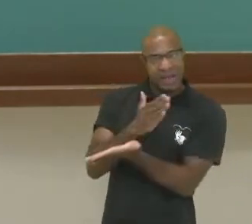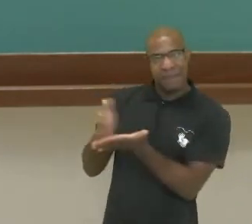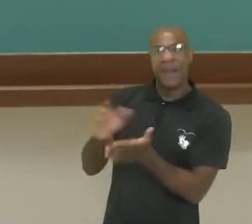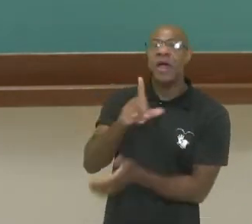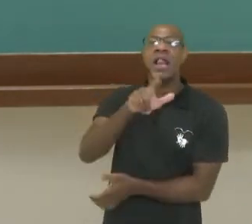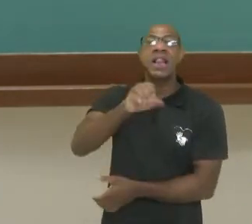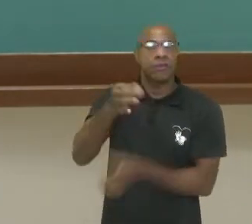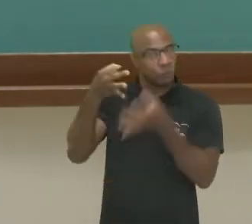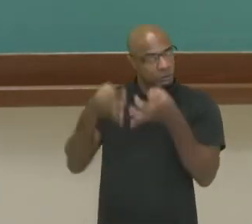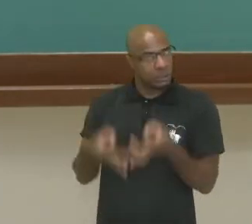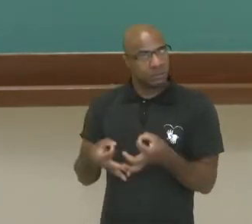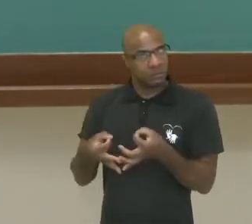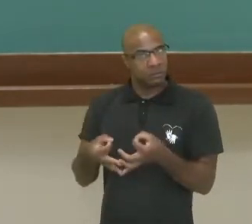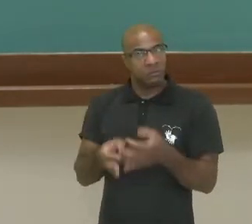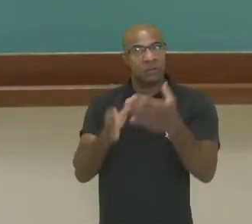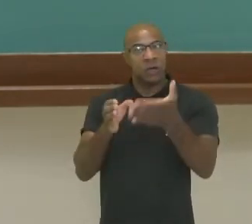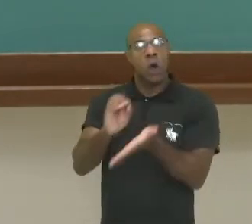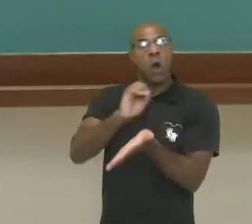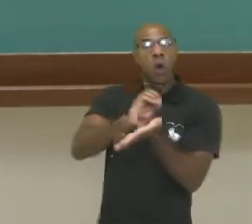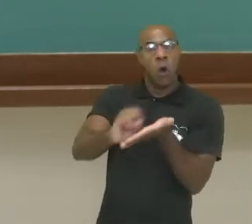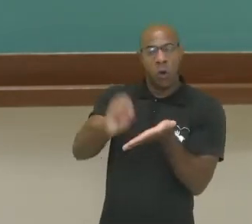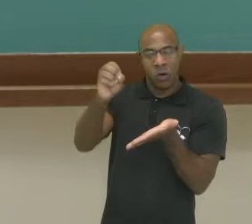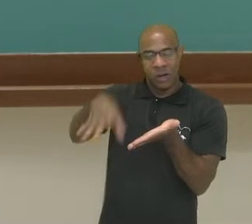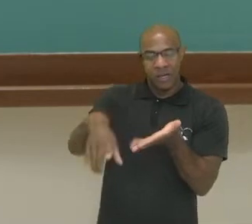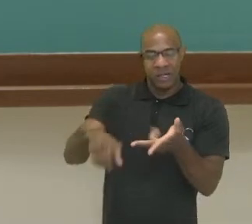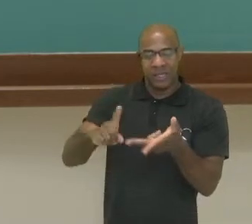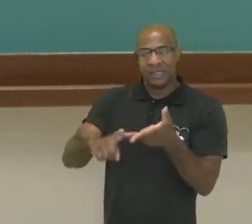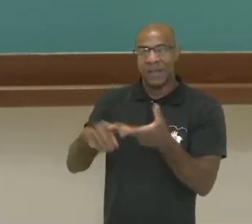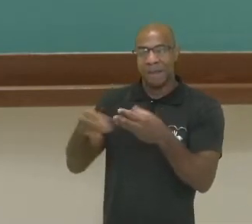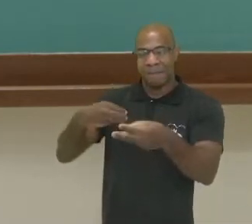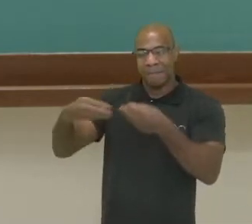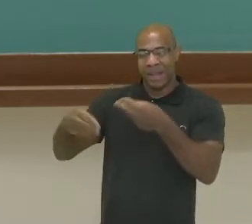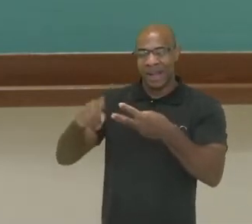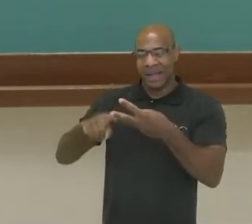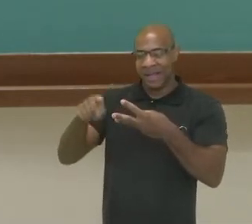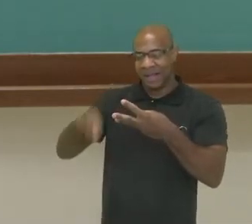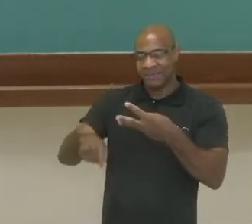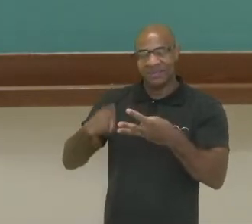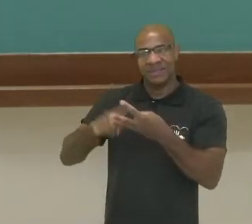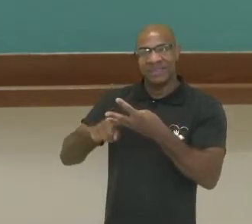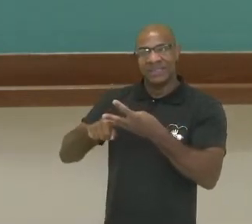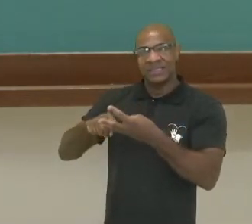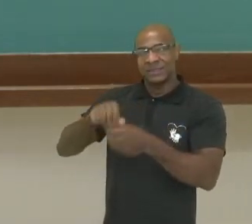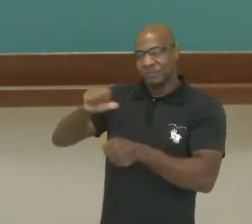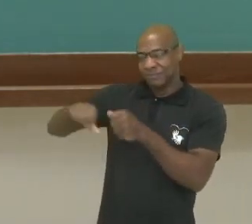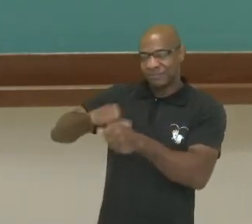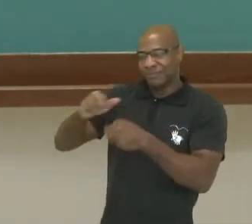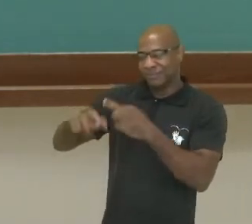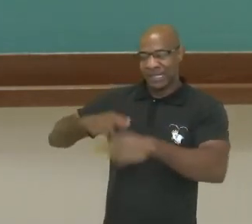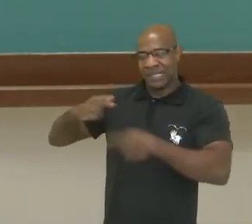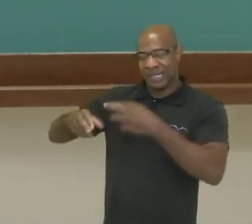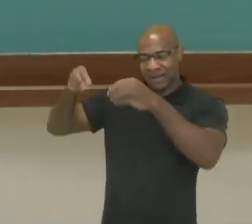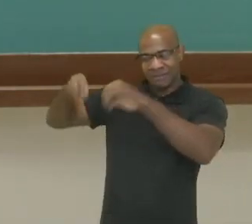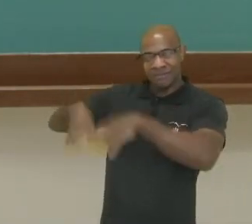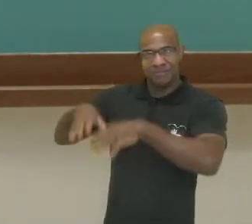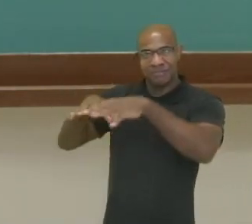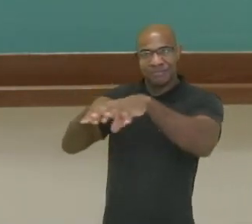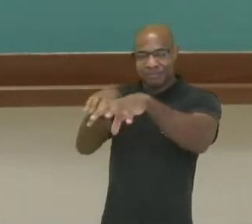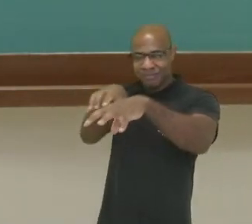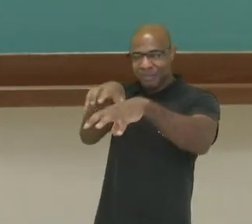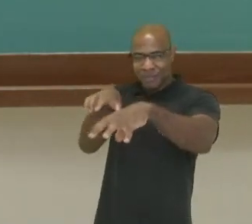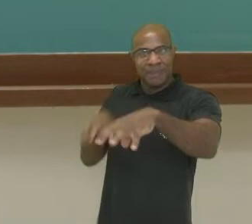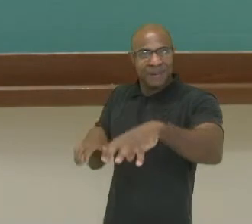corretamente? Orgânico, reciclável, dentre outras questões que abrangem o meio ambiente como um